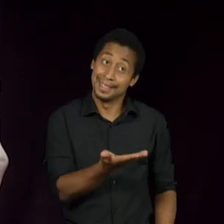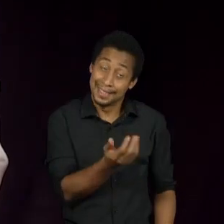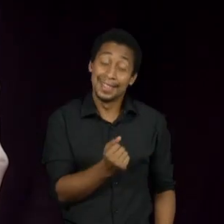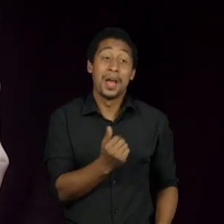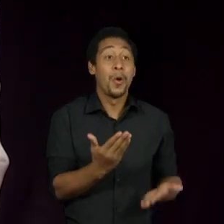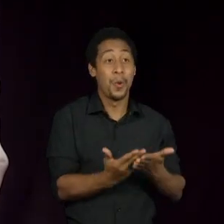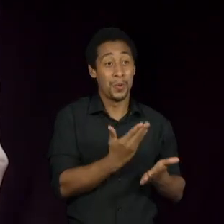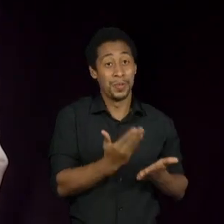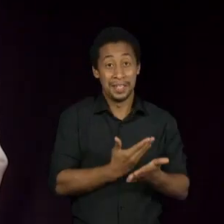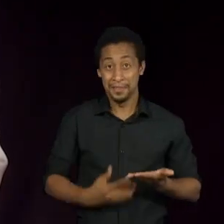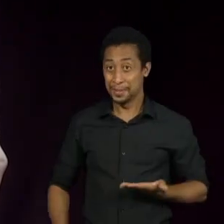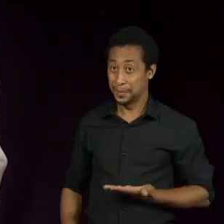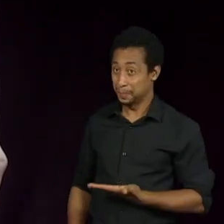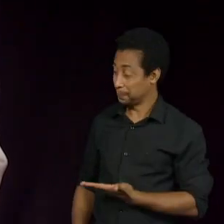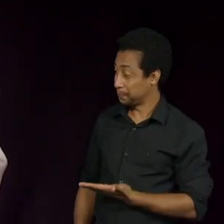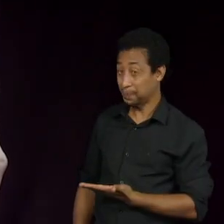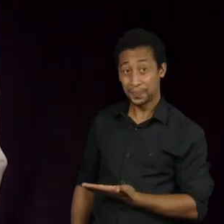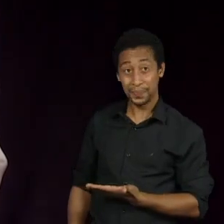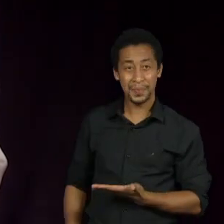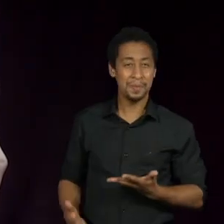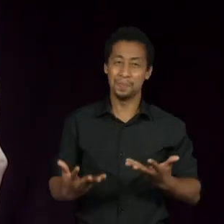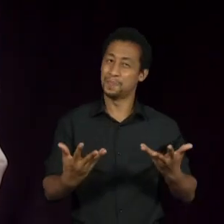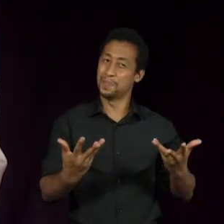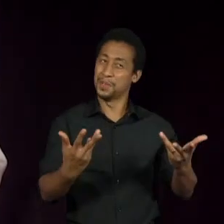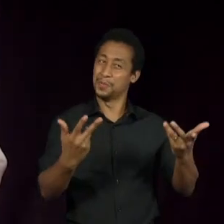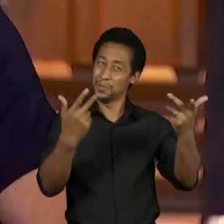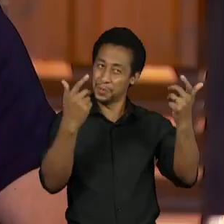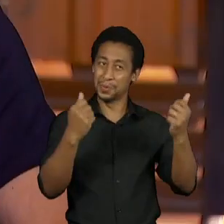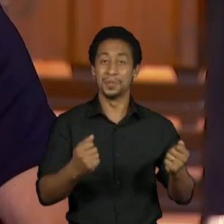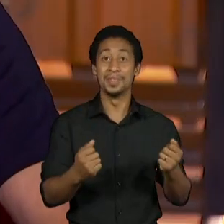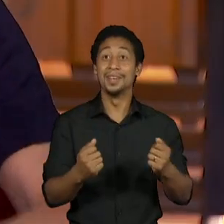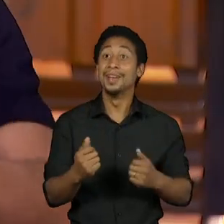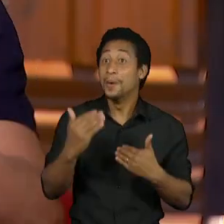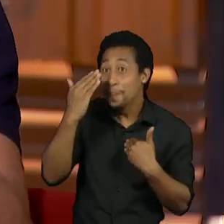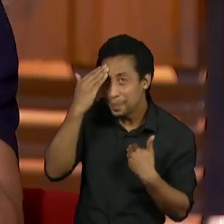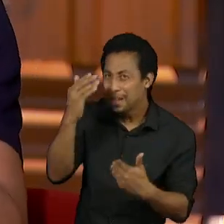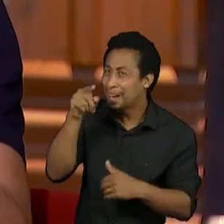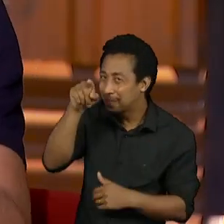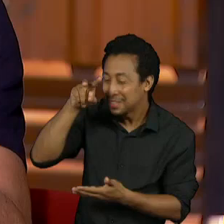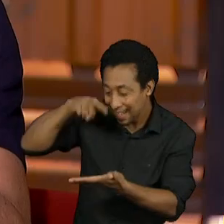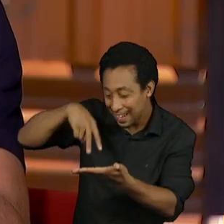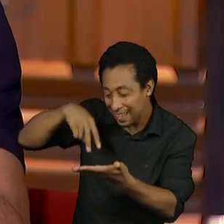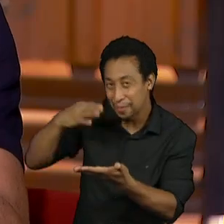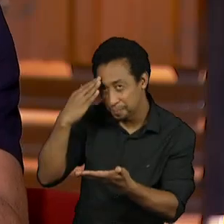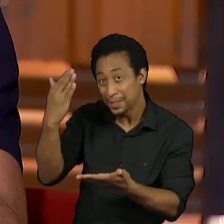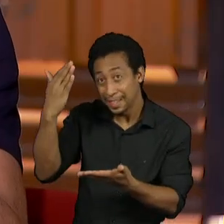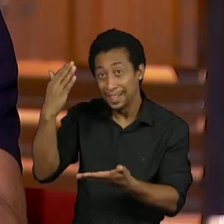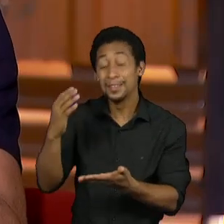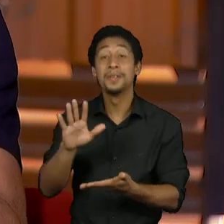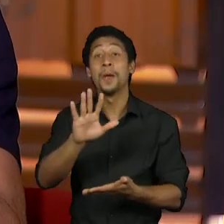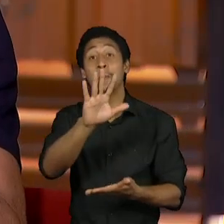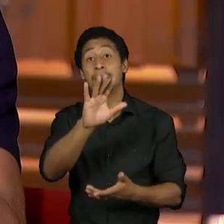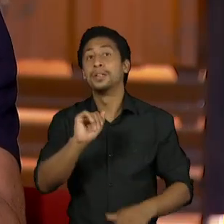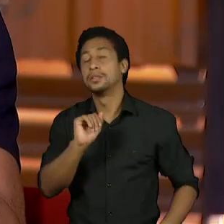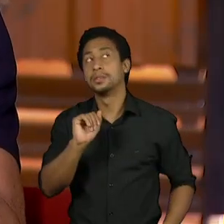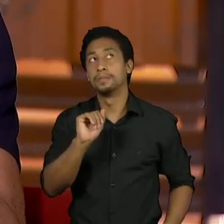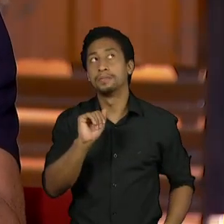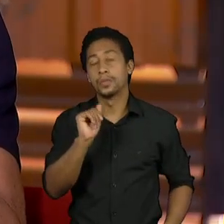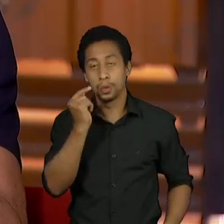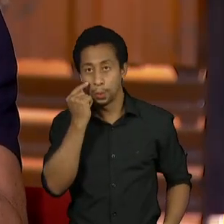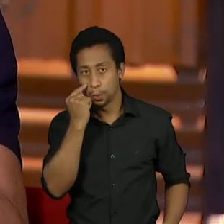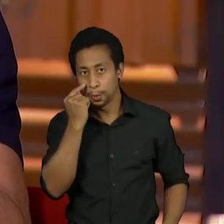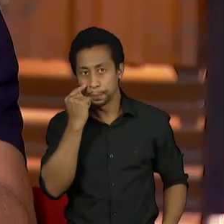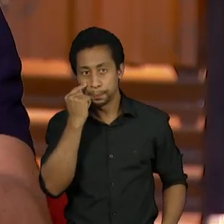livro maravilhoso seu, né? O Veneno Remédio. Obrigado por lembrar, claro, o livro, mas o que